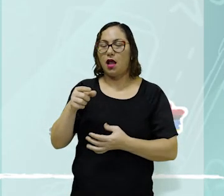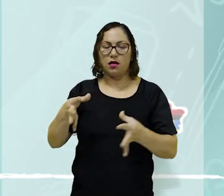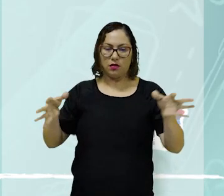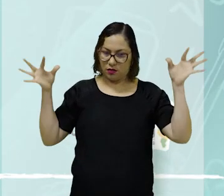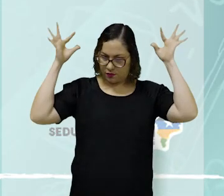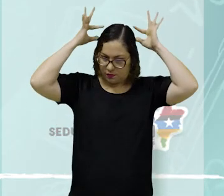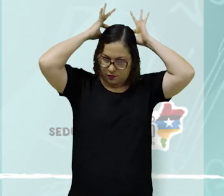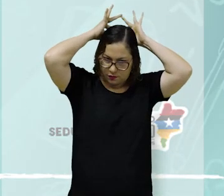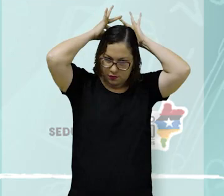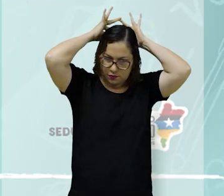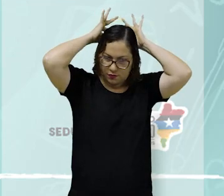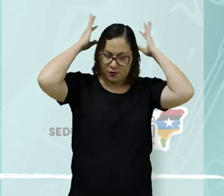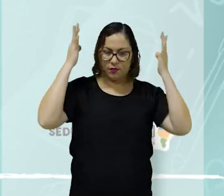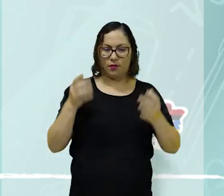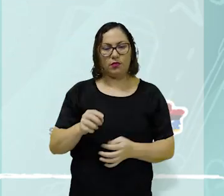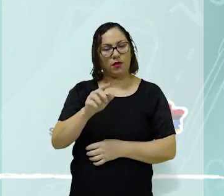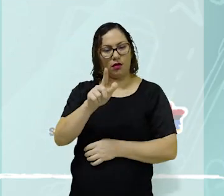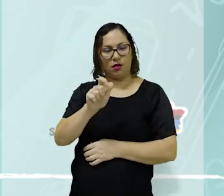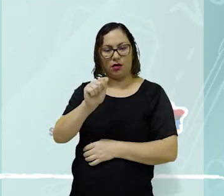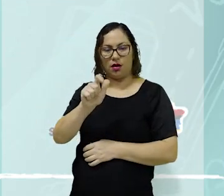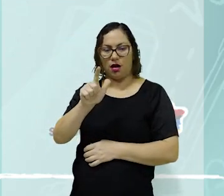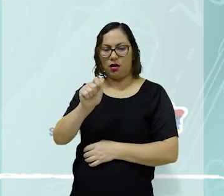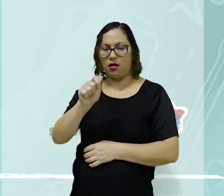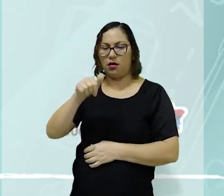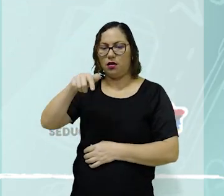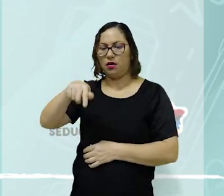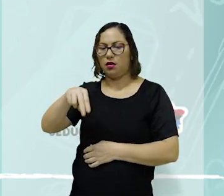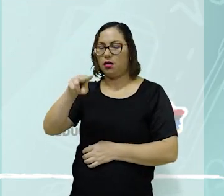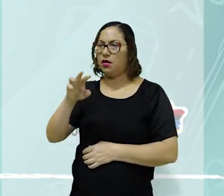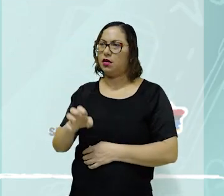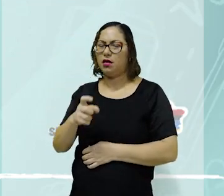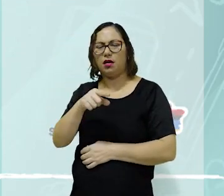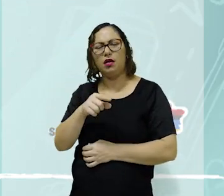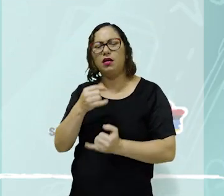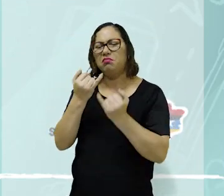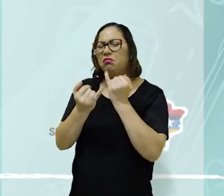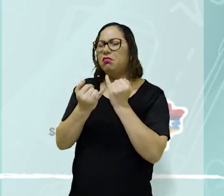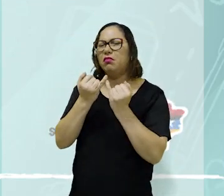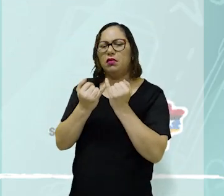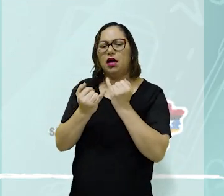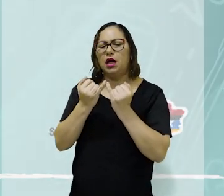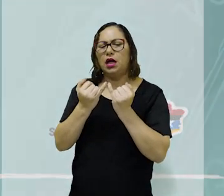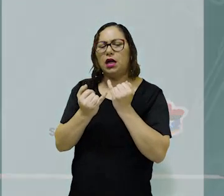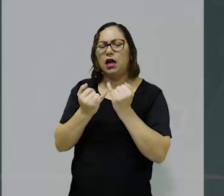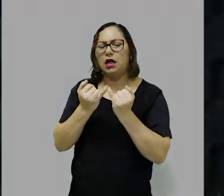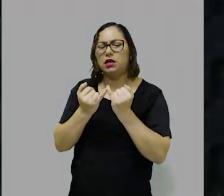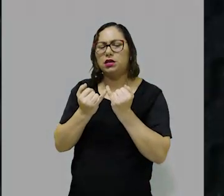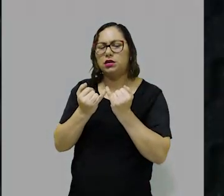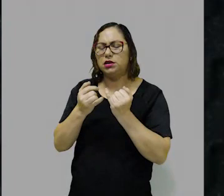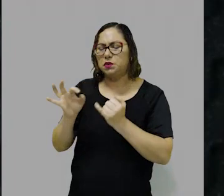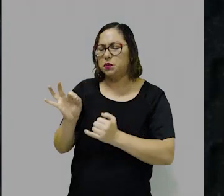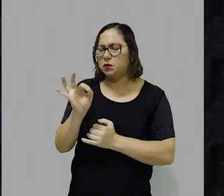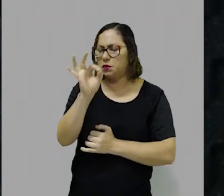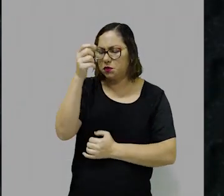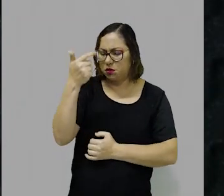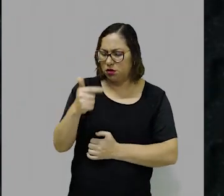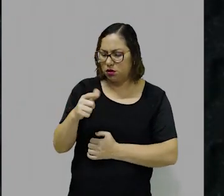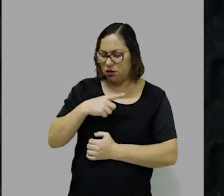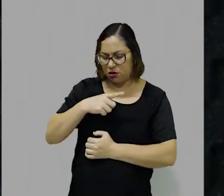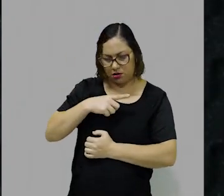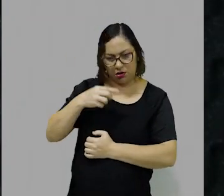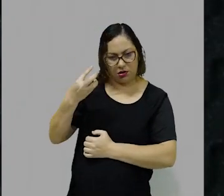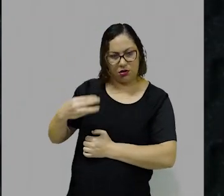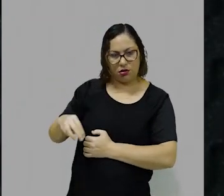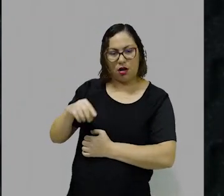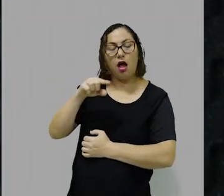cabelo, do Lalique, né? Isso aqui me lembra um inseto que tem aqui no Maranhão. A gente tem o nome do